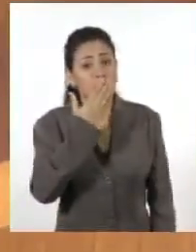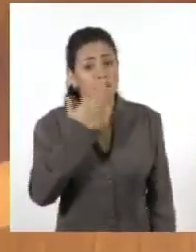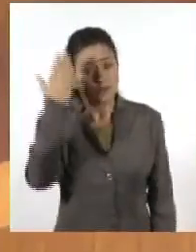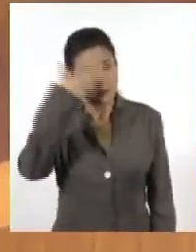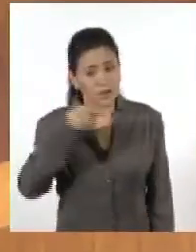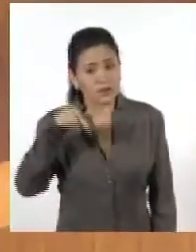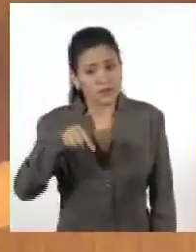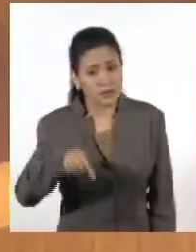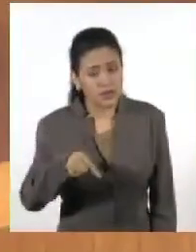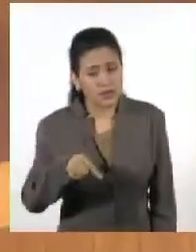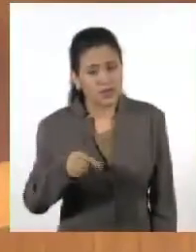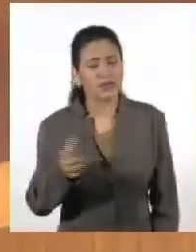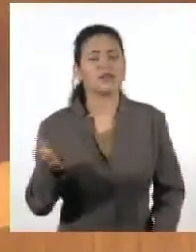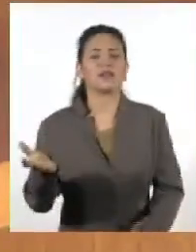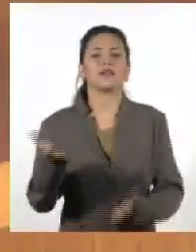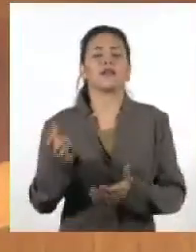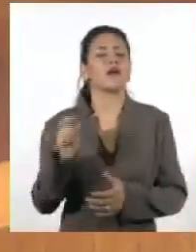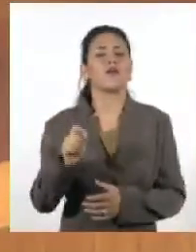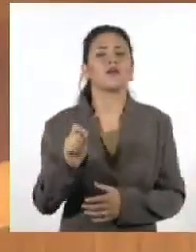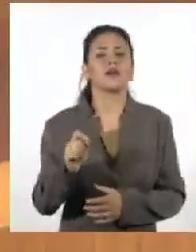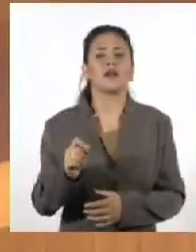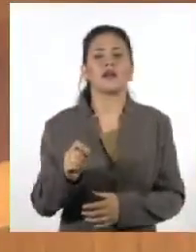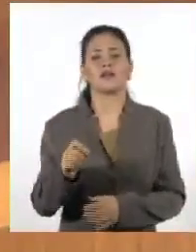com pacificidade muito obrigado a todos